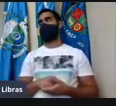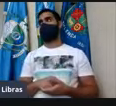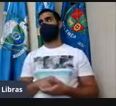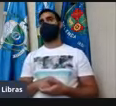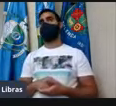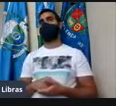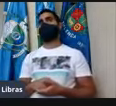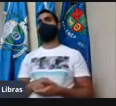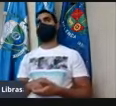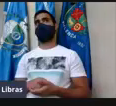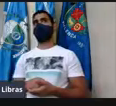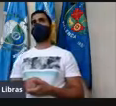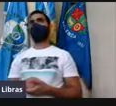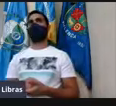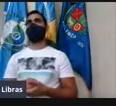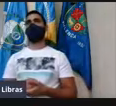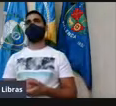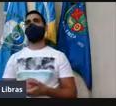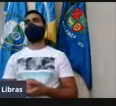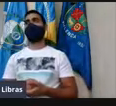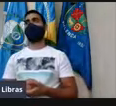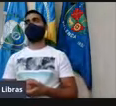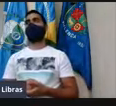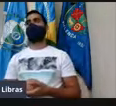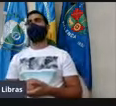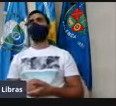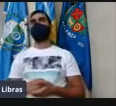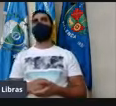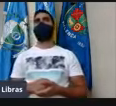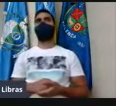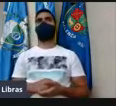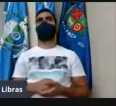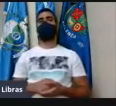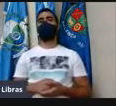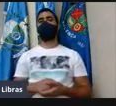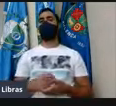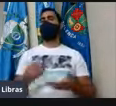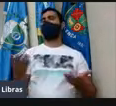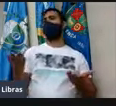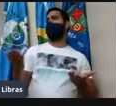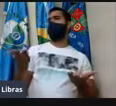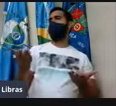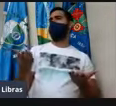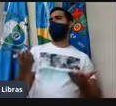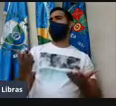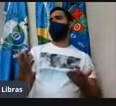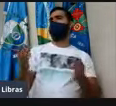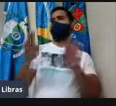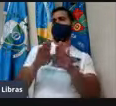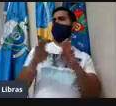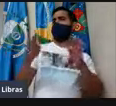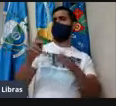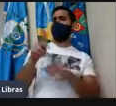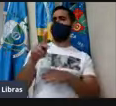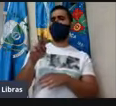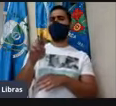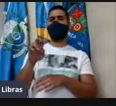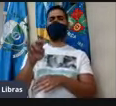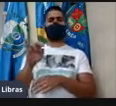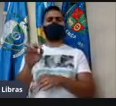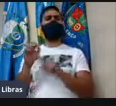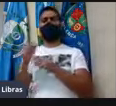Entende? É o meu pensamento. Agora, as portas do PREV, ela está aberta para quem